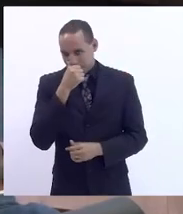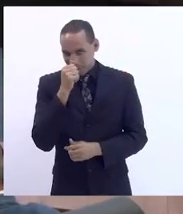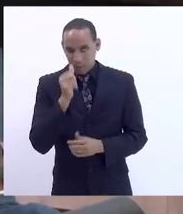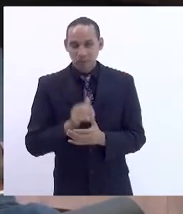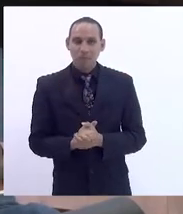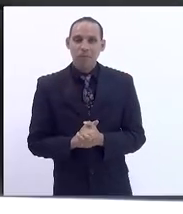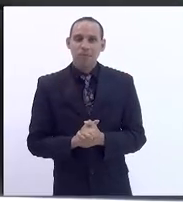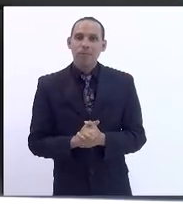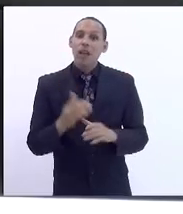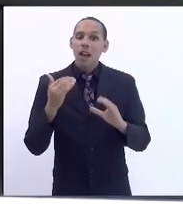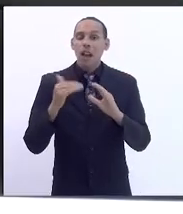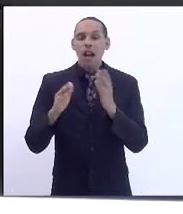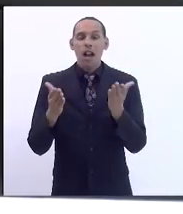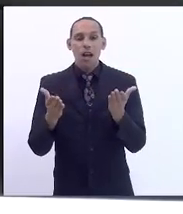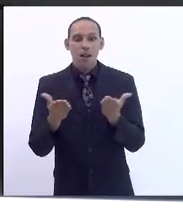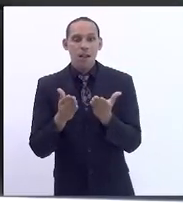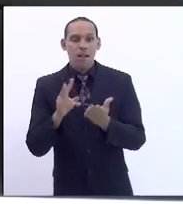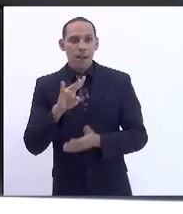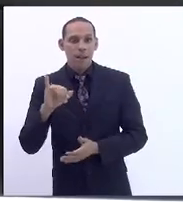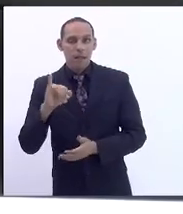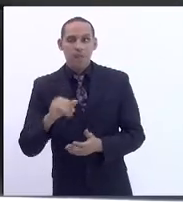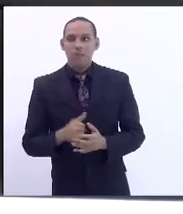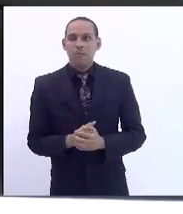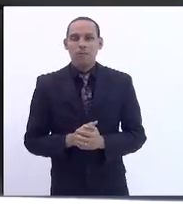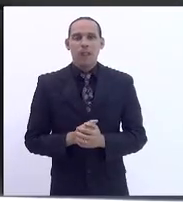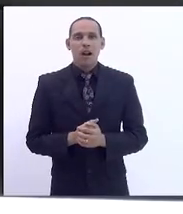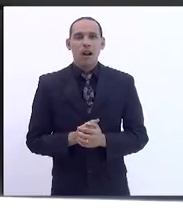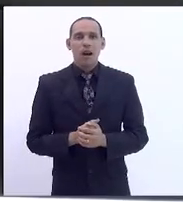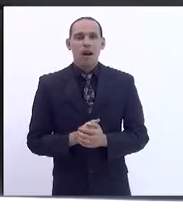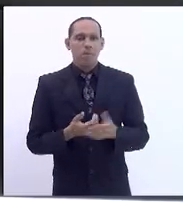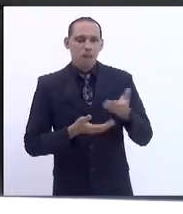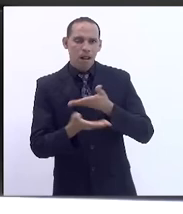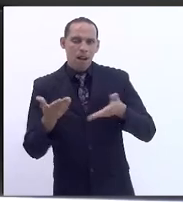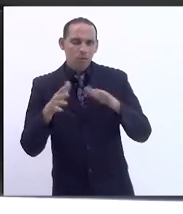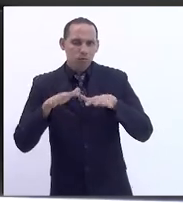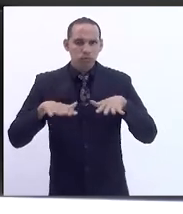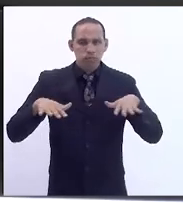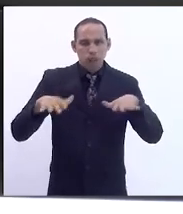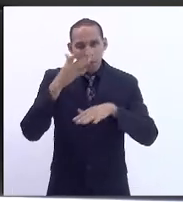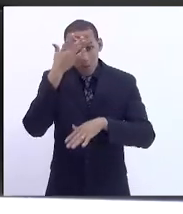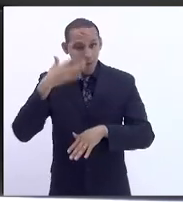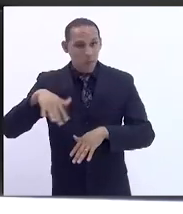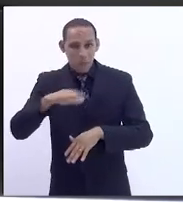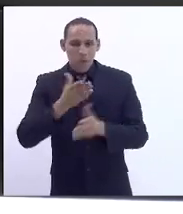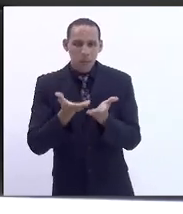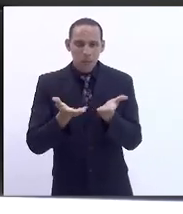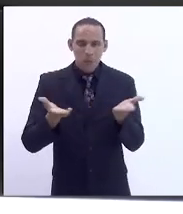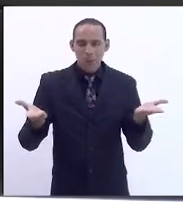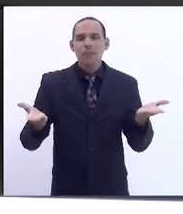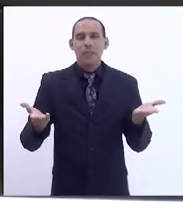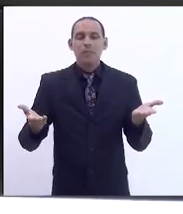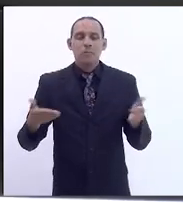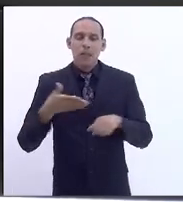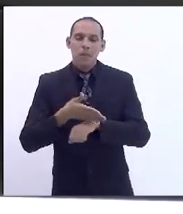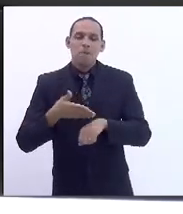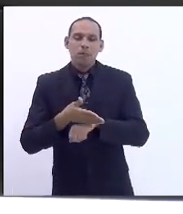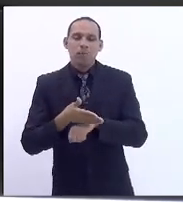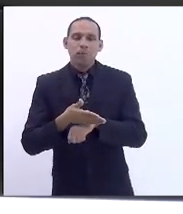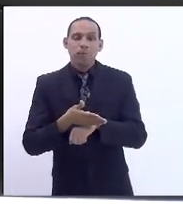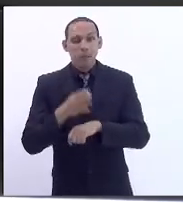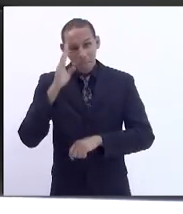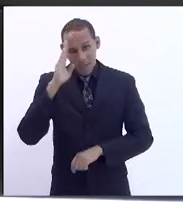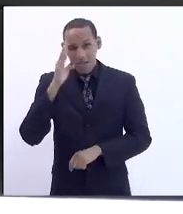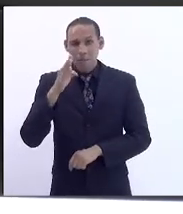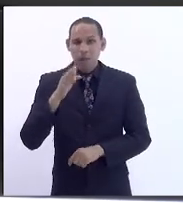os encaminhamentos vão ser compartilhados com todos que parte todos e todas e todos que participaram os